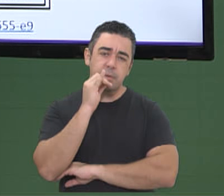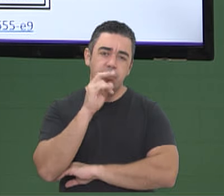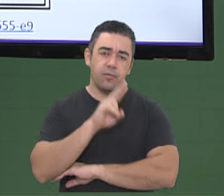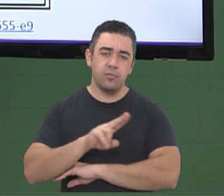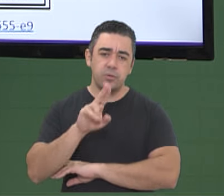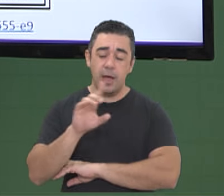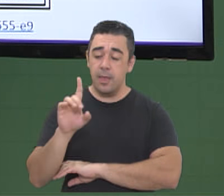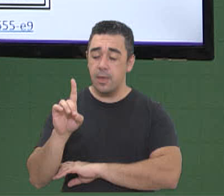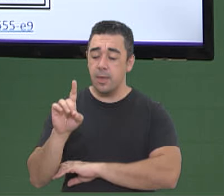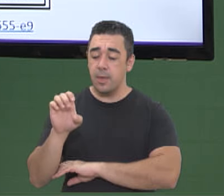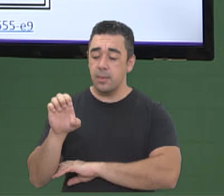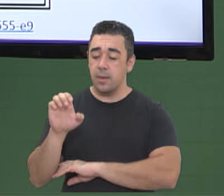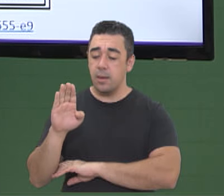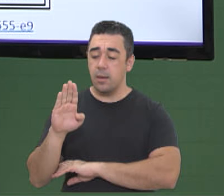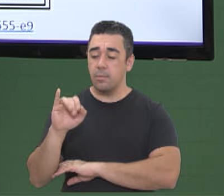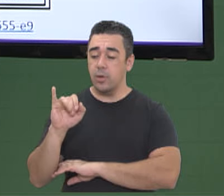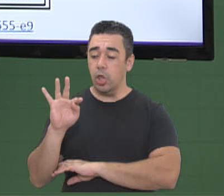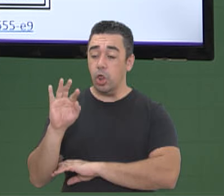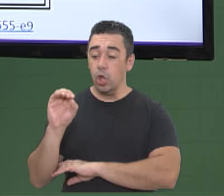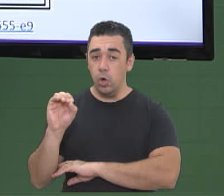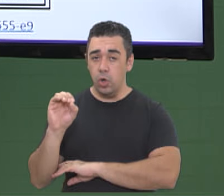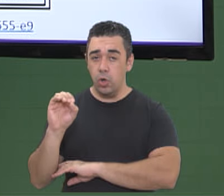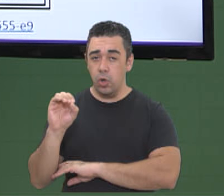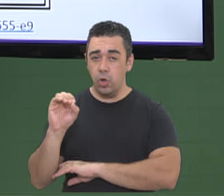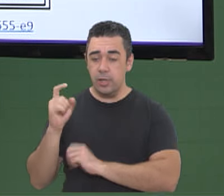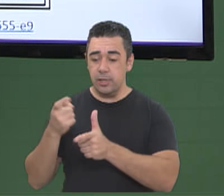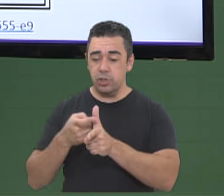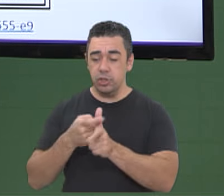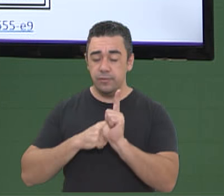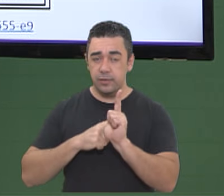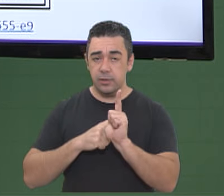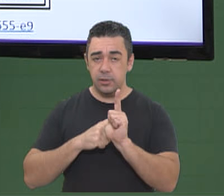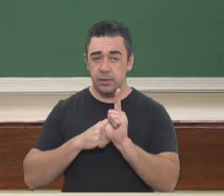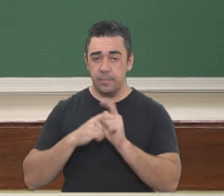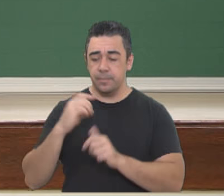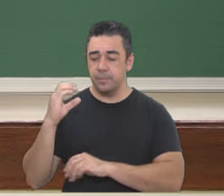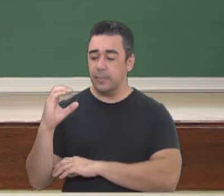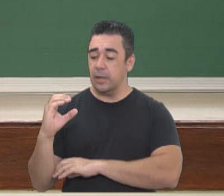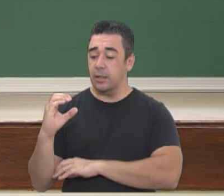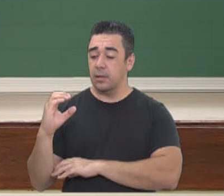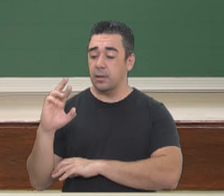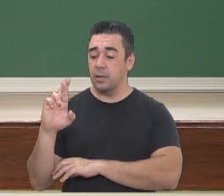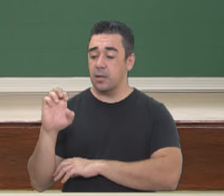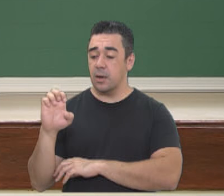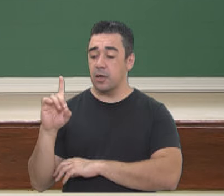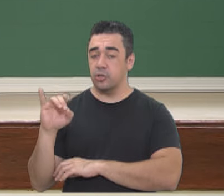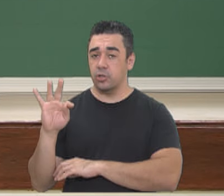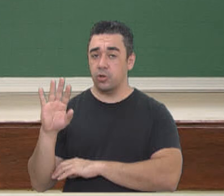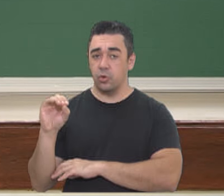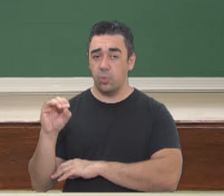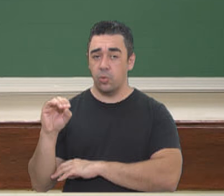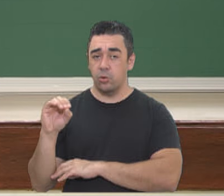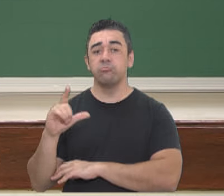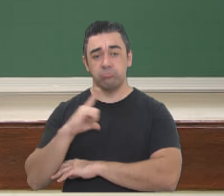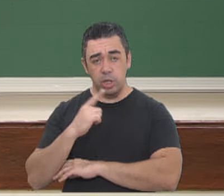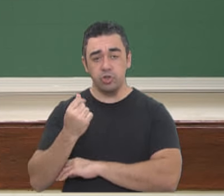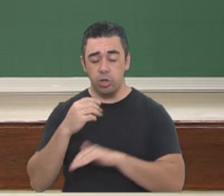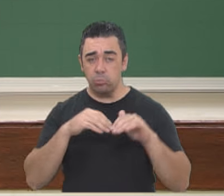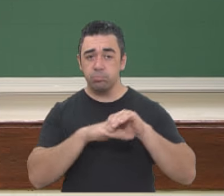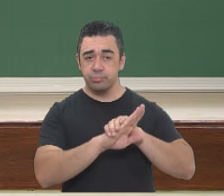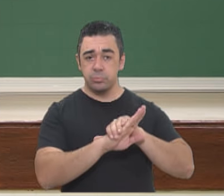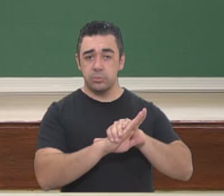um débito e um crédito? Ai, professora, mas eu não sei o que são essas palavras. Então, vamos entender essas palavrinhas que são